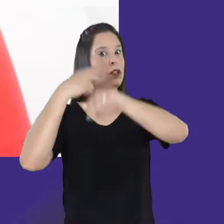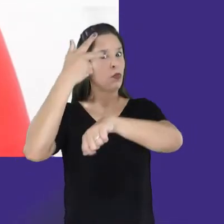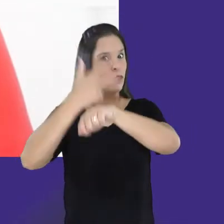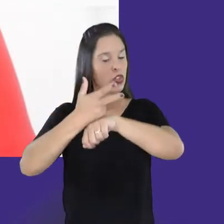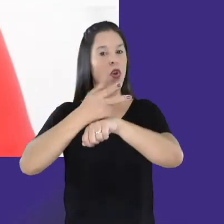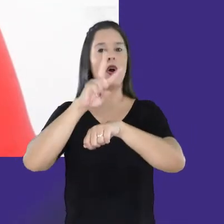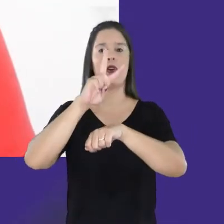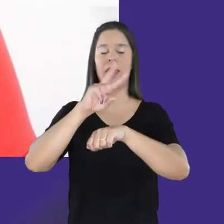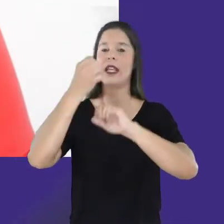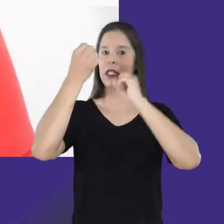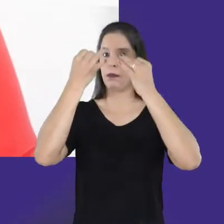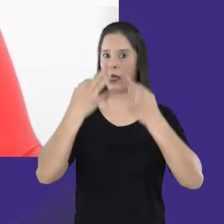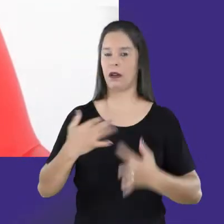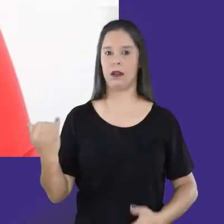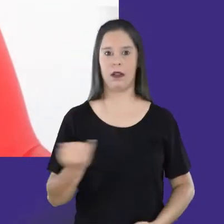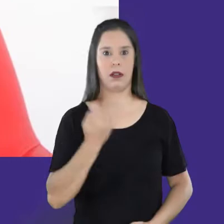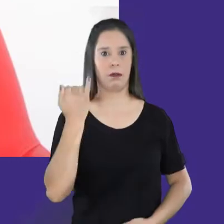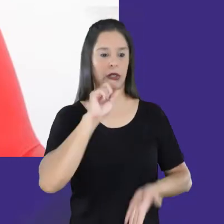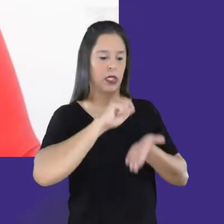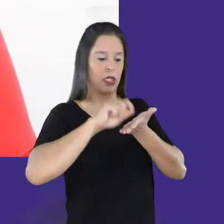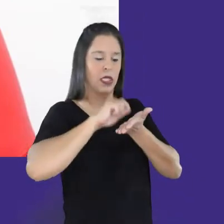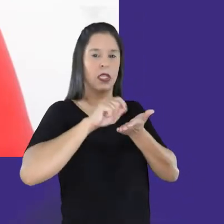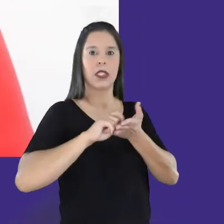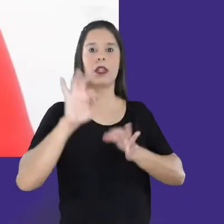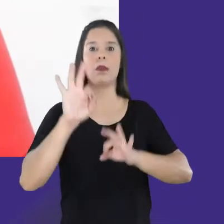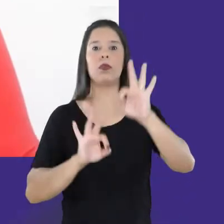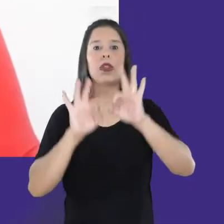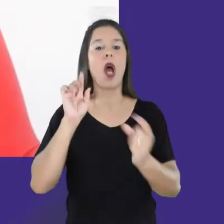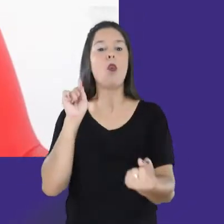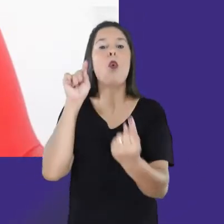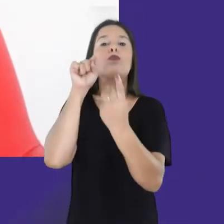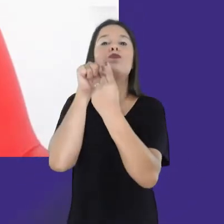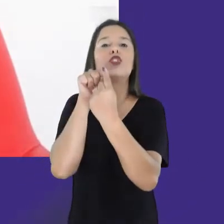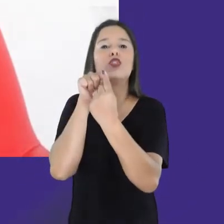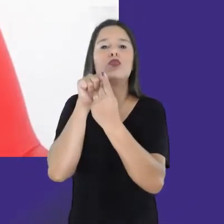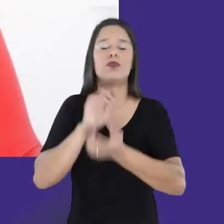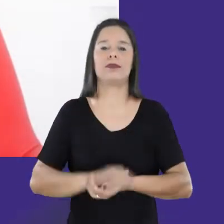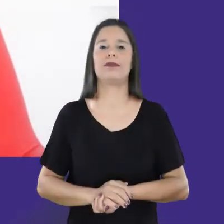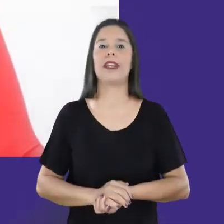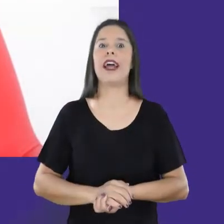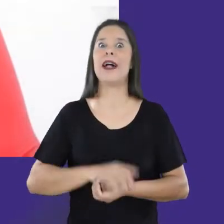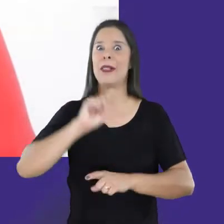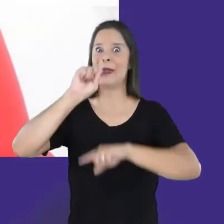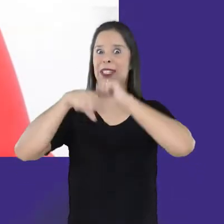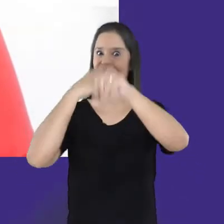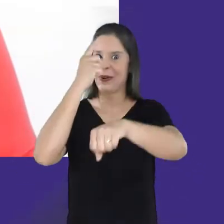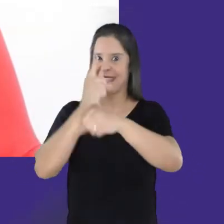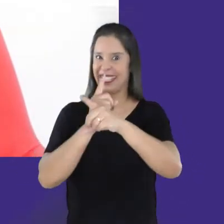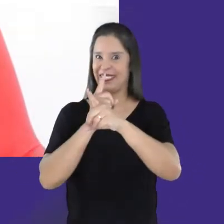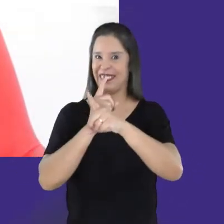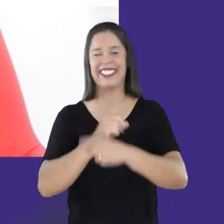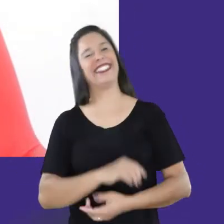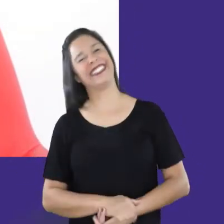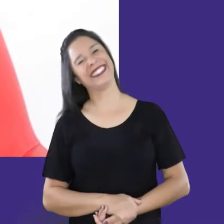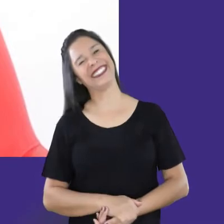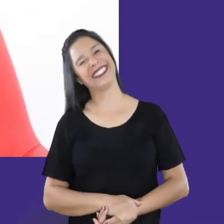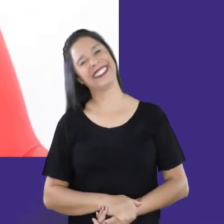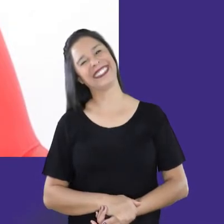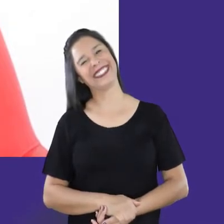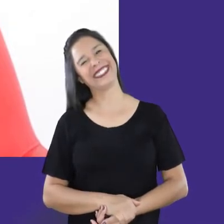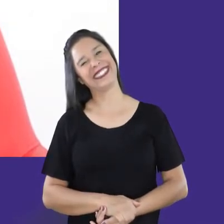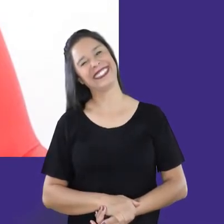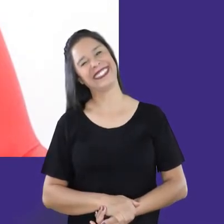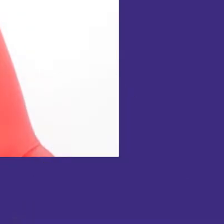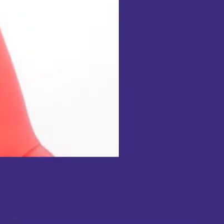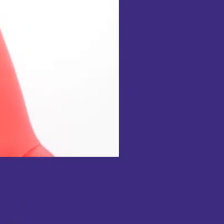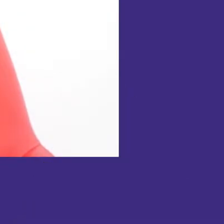percebendo que o seu projeto faz muito sentido, é muito importante e precisa mesmo acontecer. Agora é a sua vez de